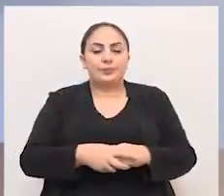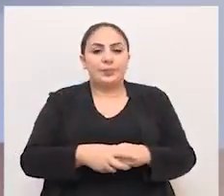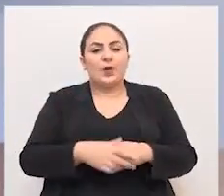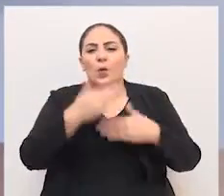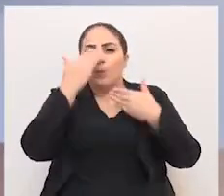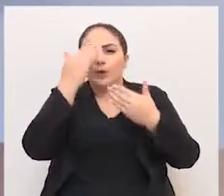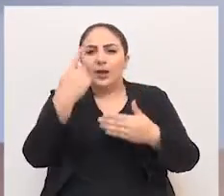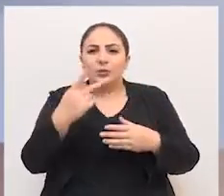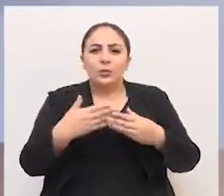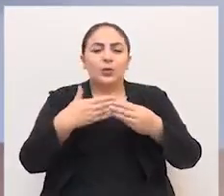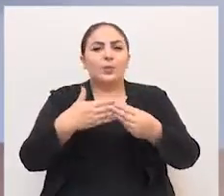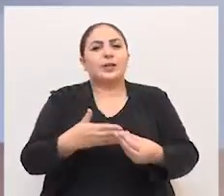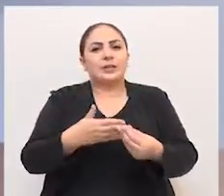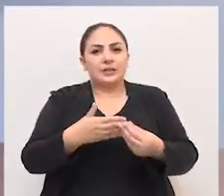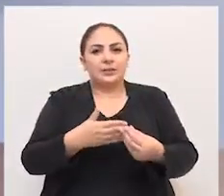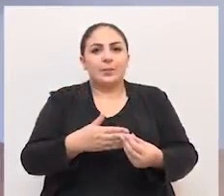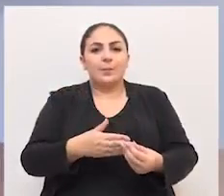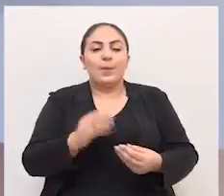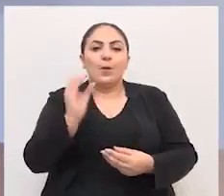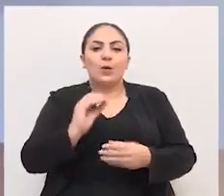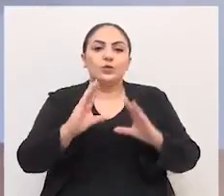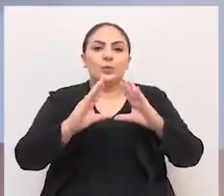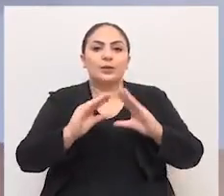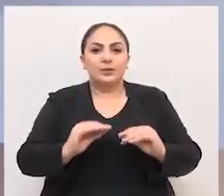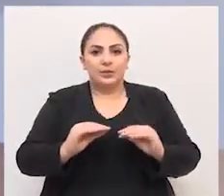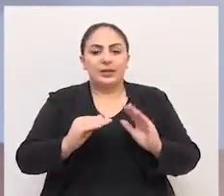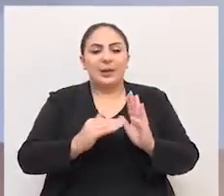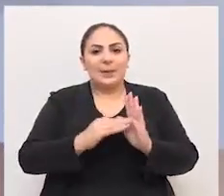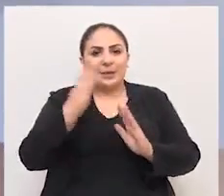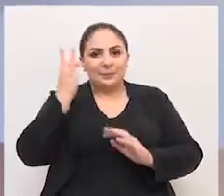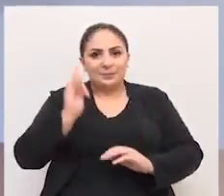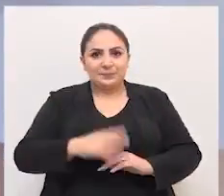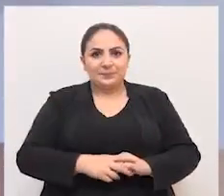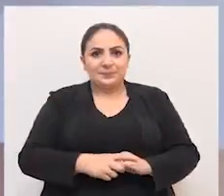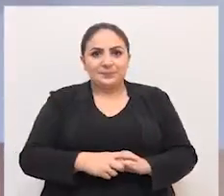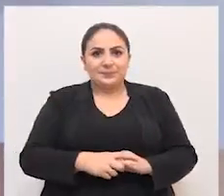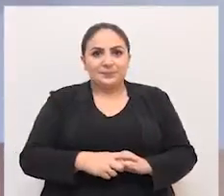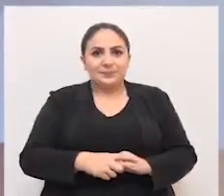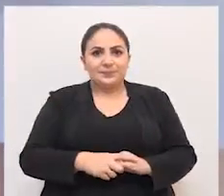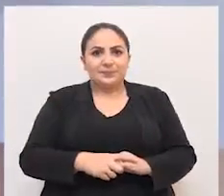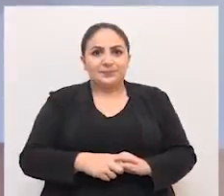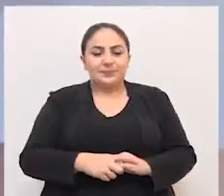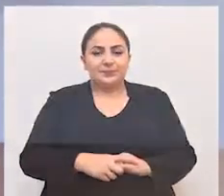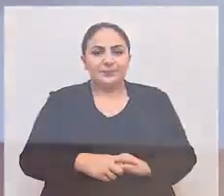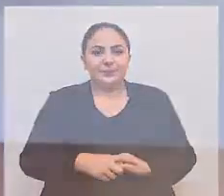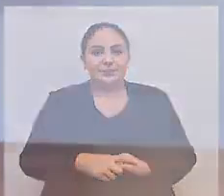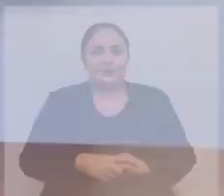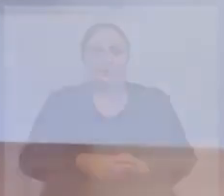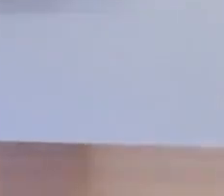Câmara de hoje. Obrigada pela sua companhia, uma ótima noite e até amanhã.